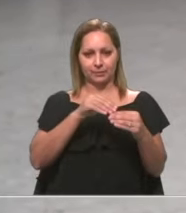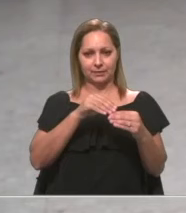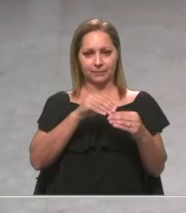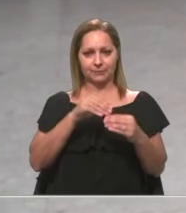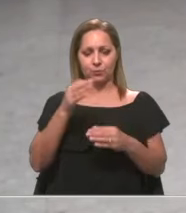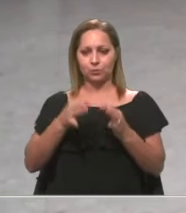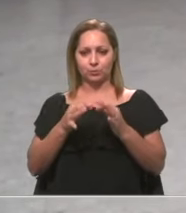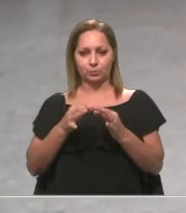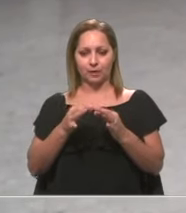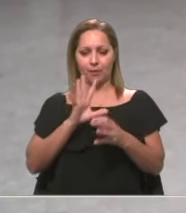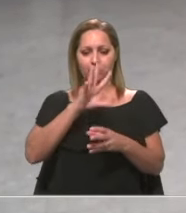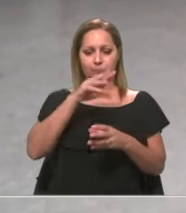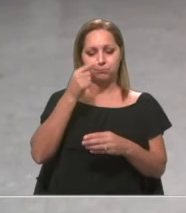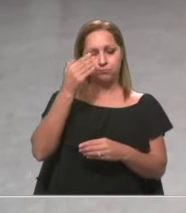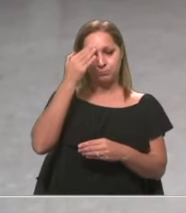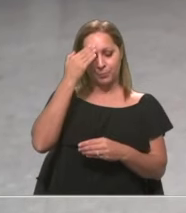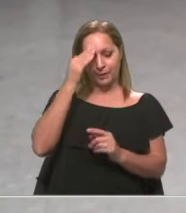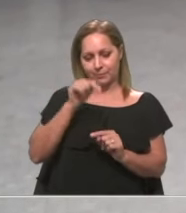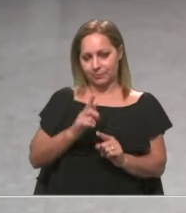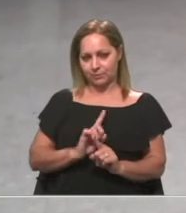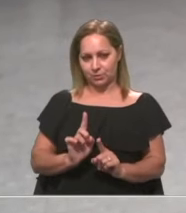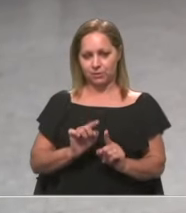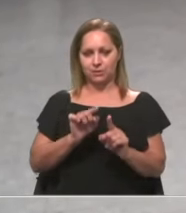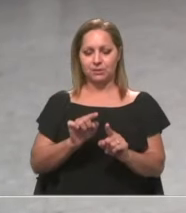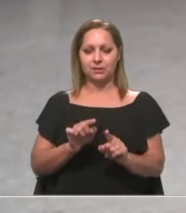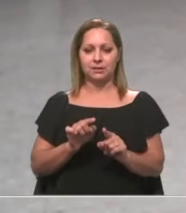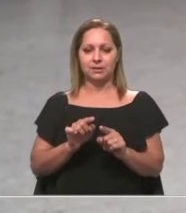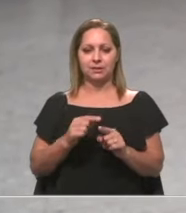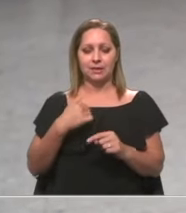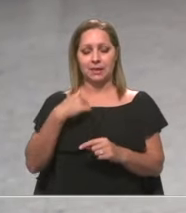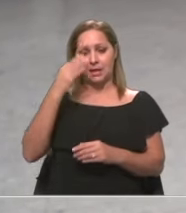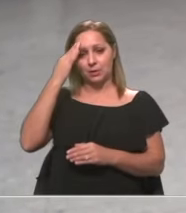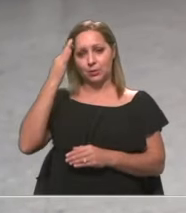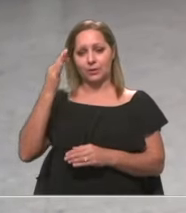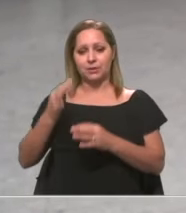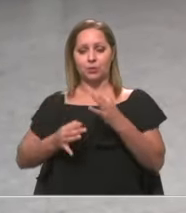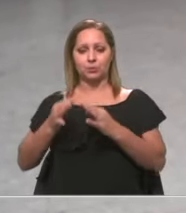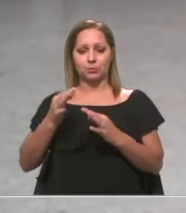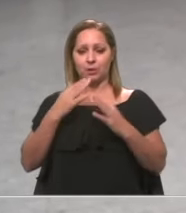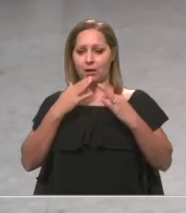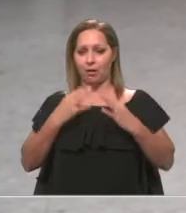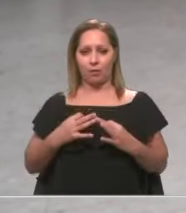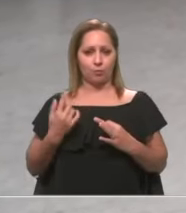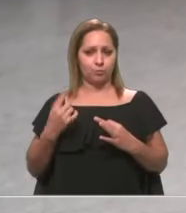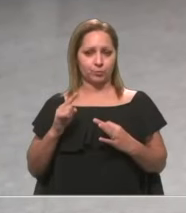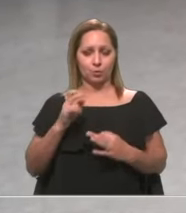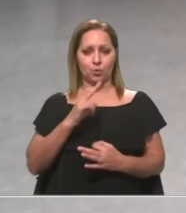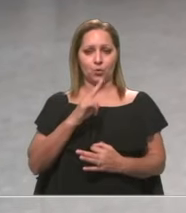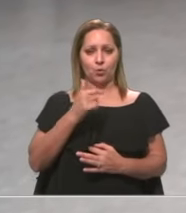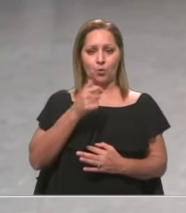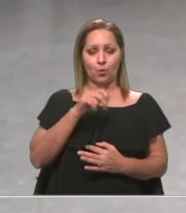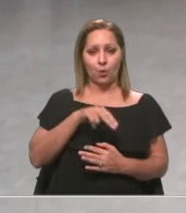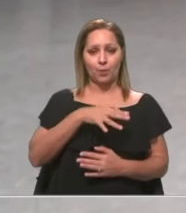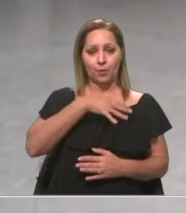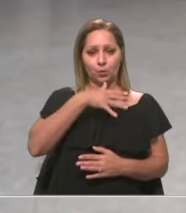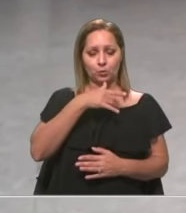Tribunal não considerou. E nas considerações finais, no fundo, o que retiramos é que o Tribunal não acreditou naquilo que o Ruben terá dito ao